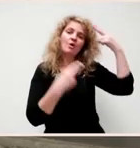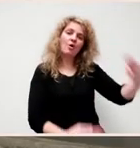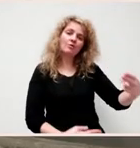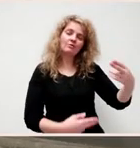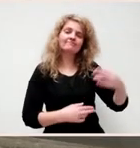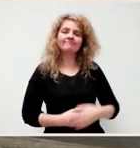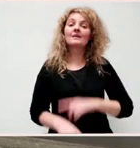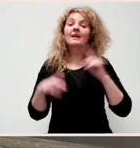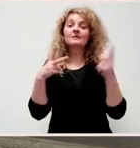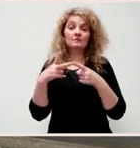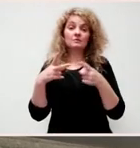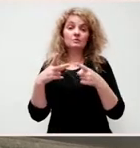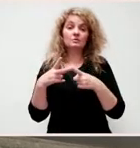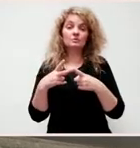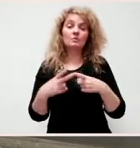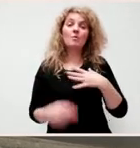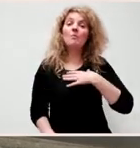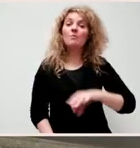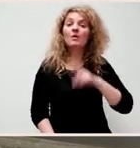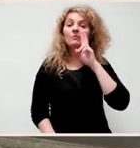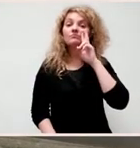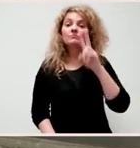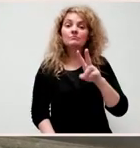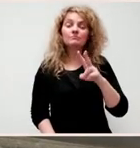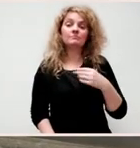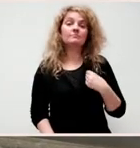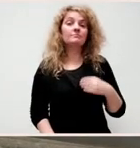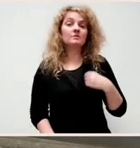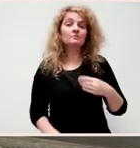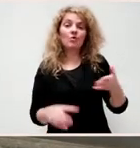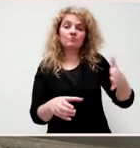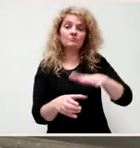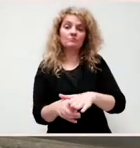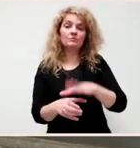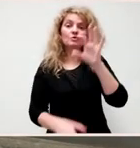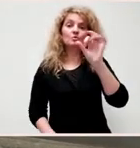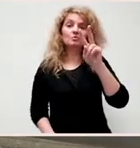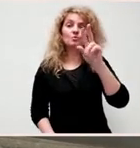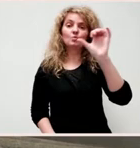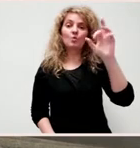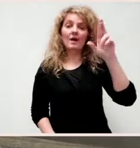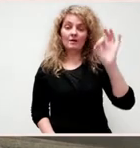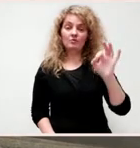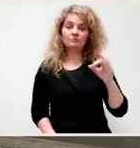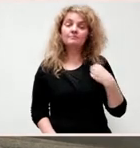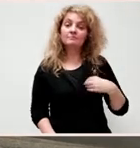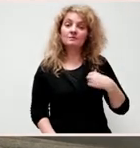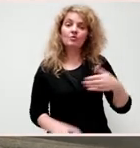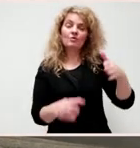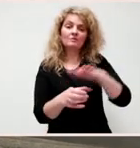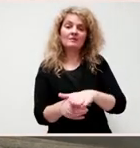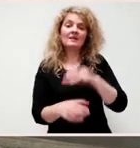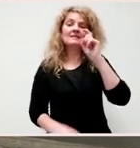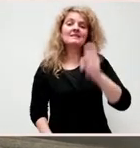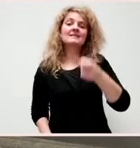honra. O segundo elemento que podemos observar do sepulcro de Suero é a tapa, o xacente ou a efixie na que